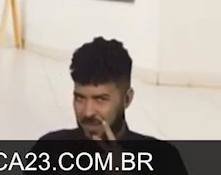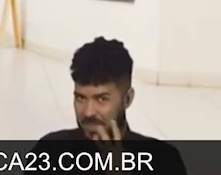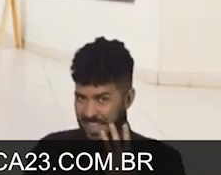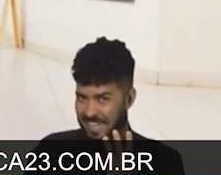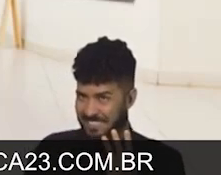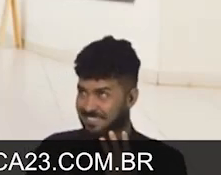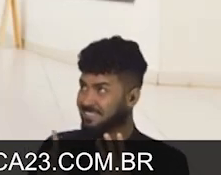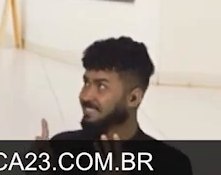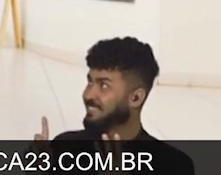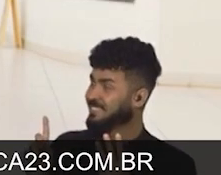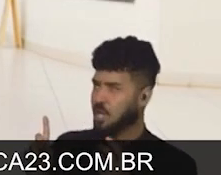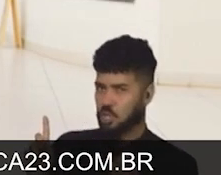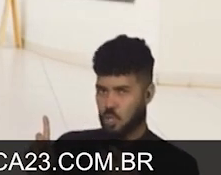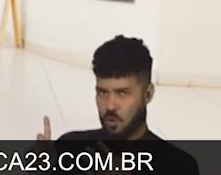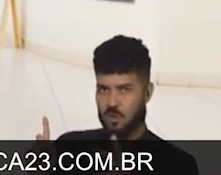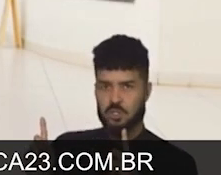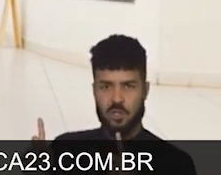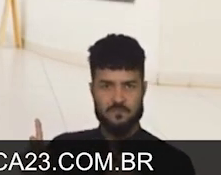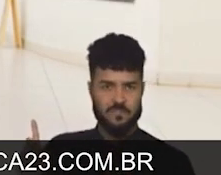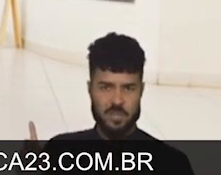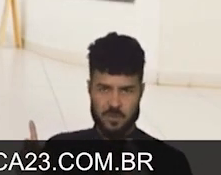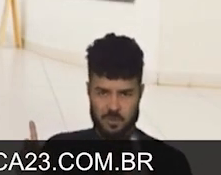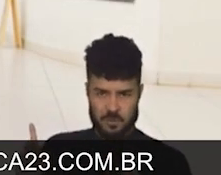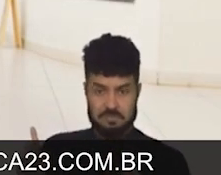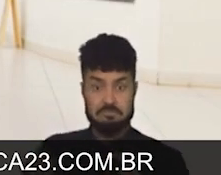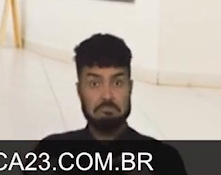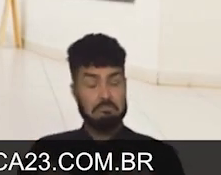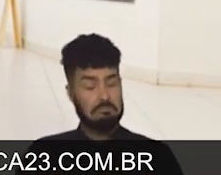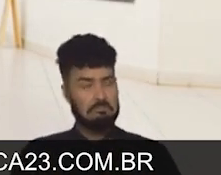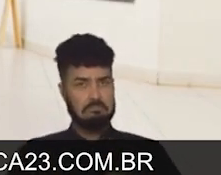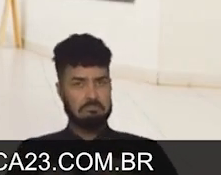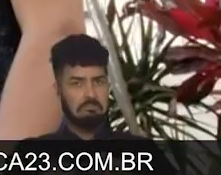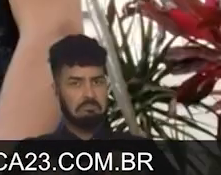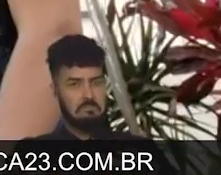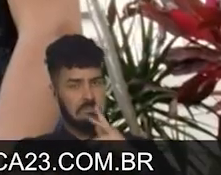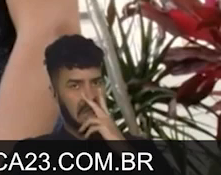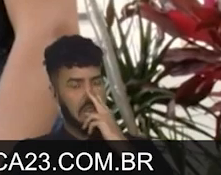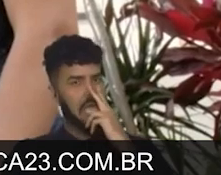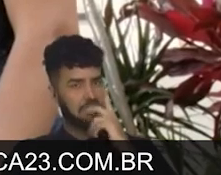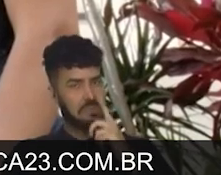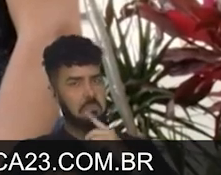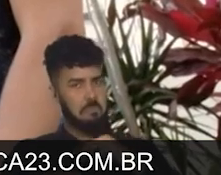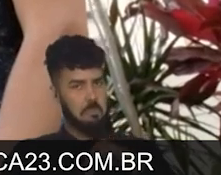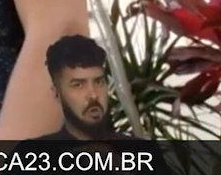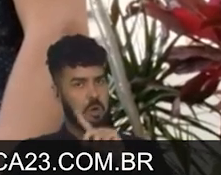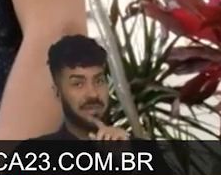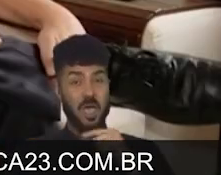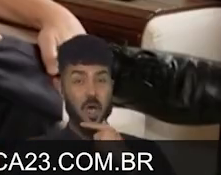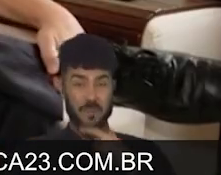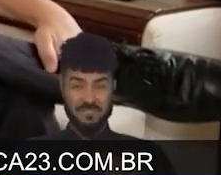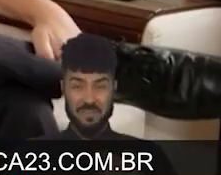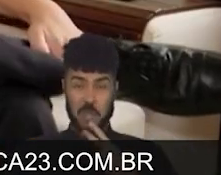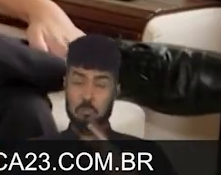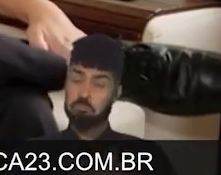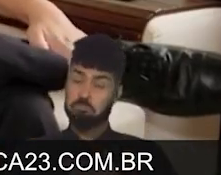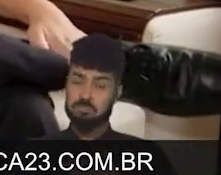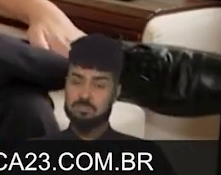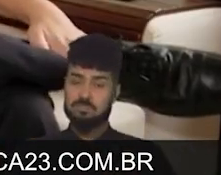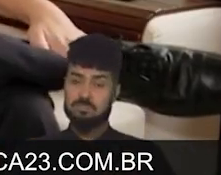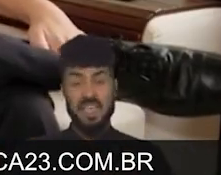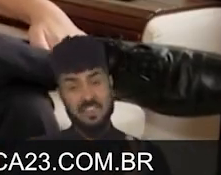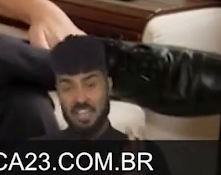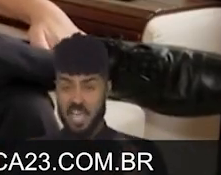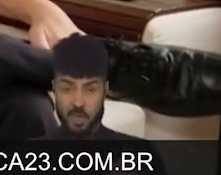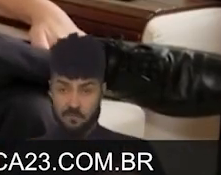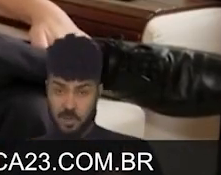nova configuração, com apenas um filho, parece que veio para ficar. O João Vitor está satisfeito. A vantagem de ser filho único é que,